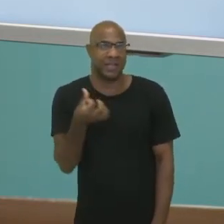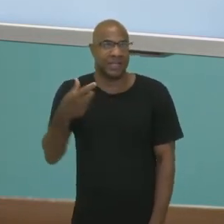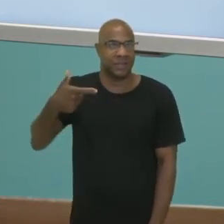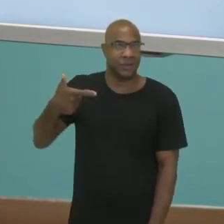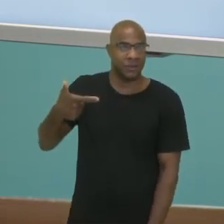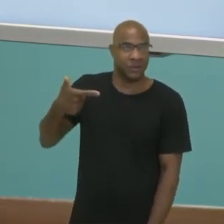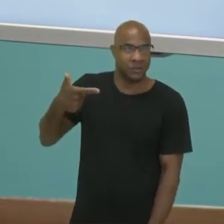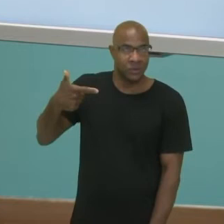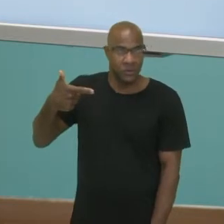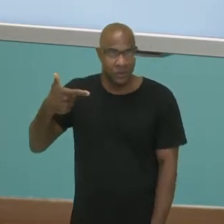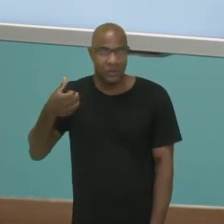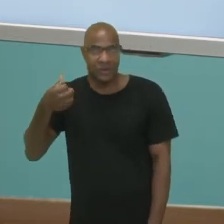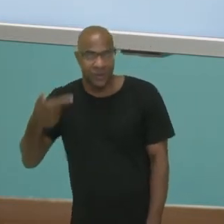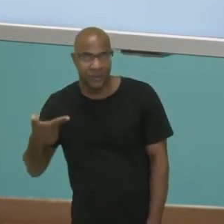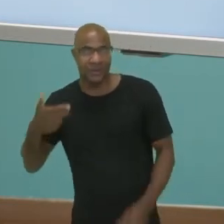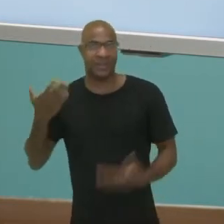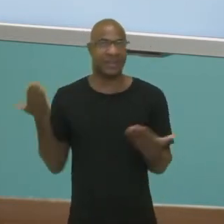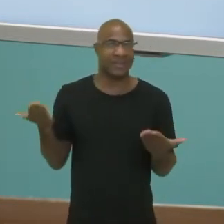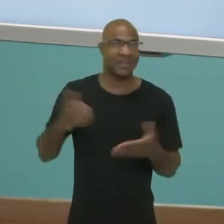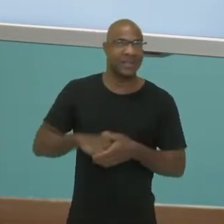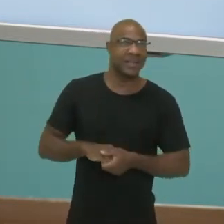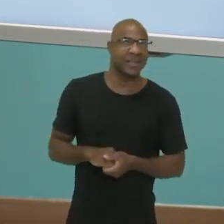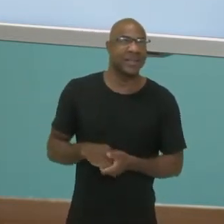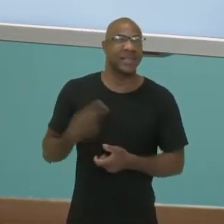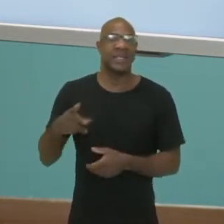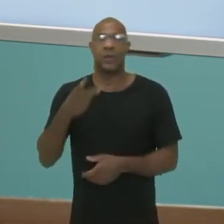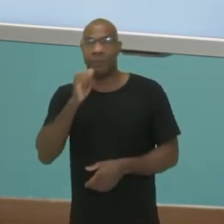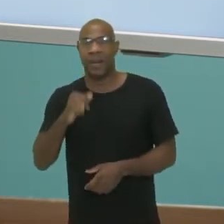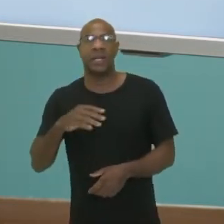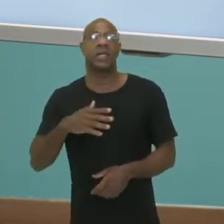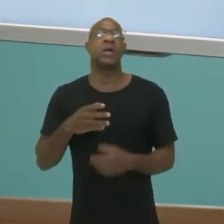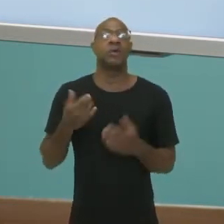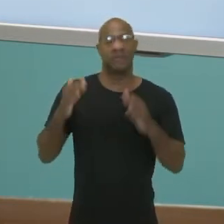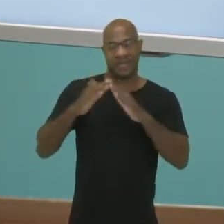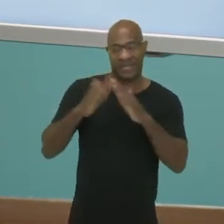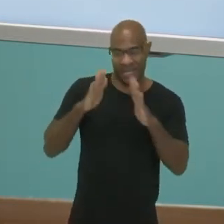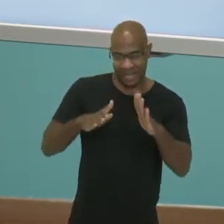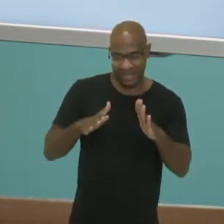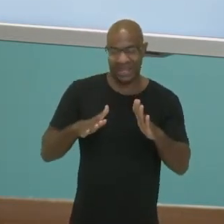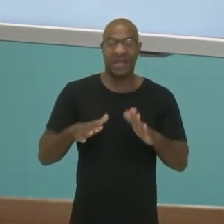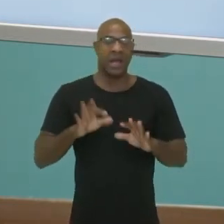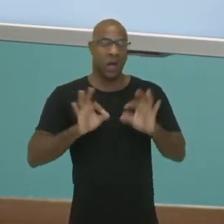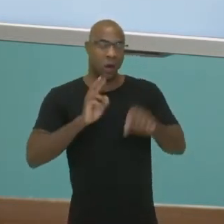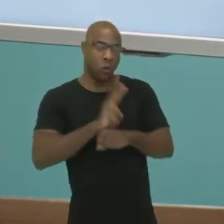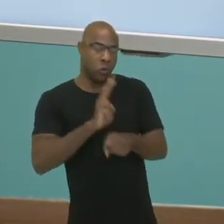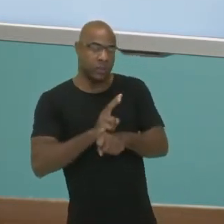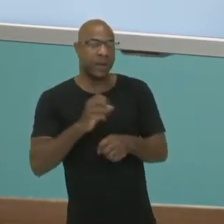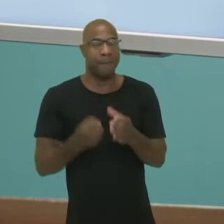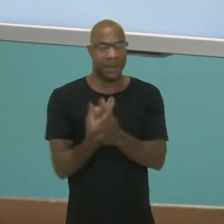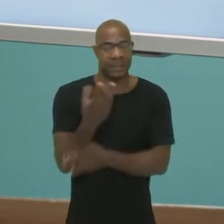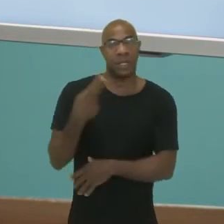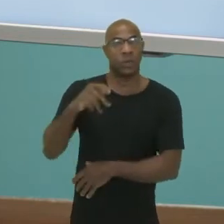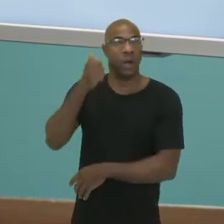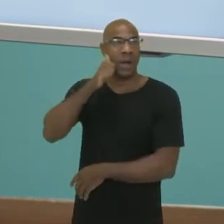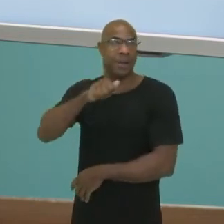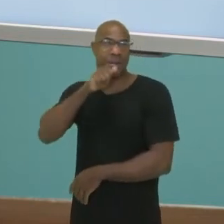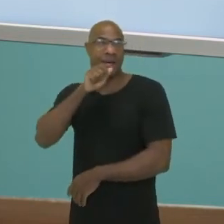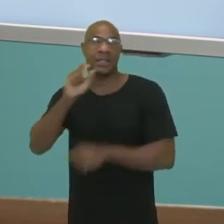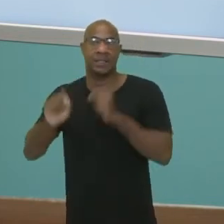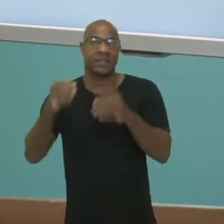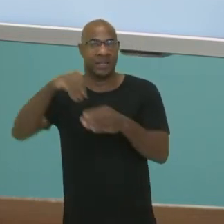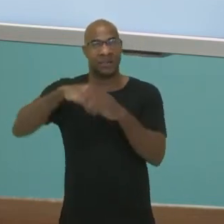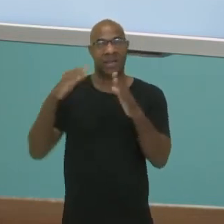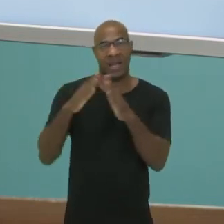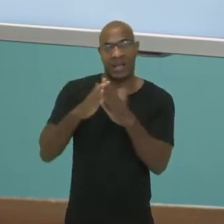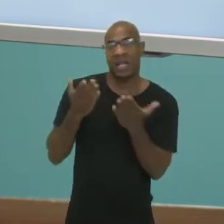seguros e quando ele está em casa, o que ele gosta de fazer é cuidar das plantas. A sua mãe é dona de casa E ela diz assim que a gente